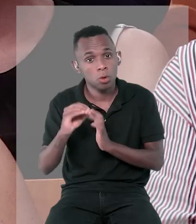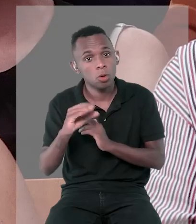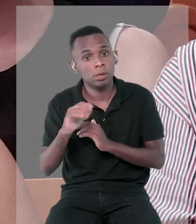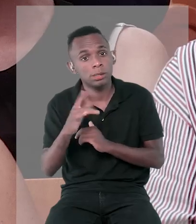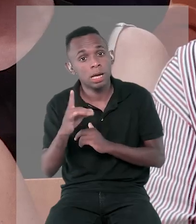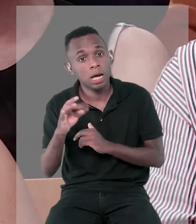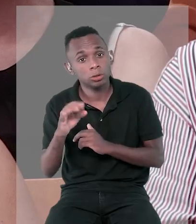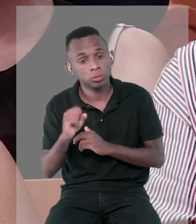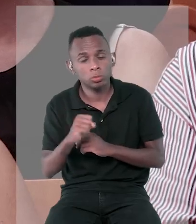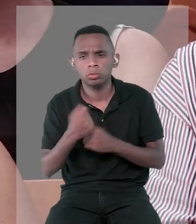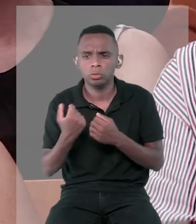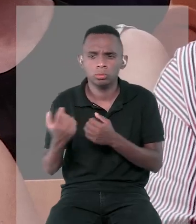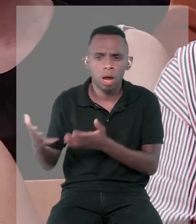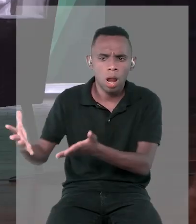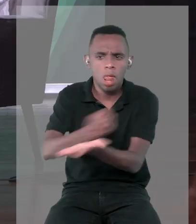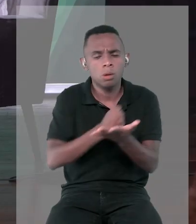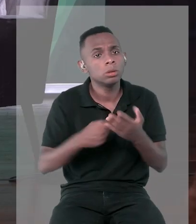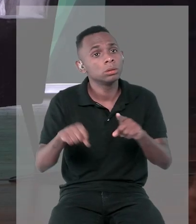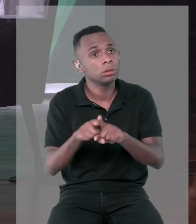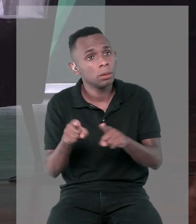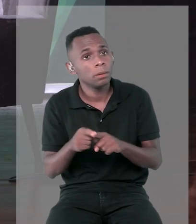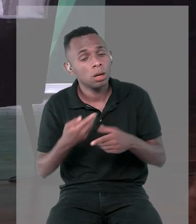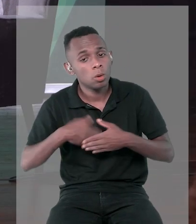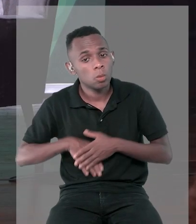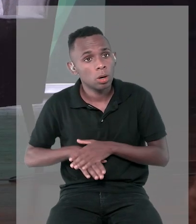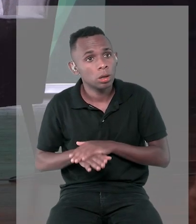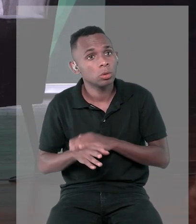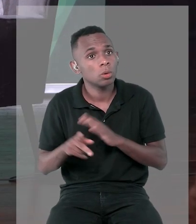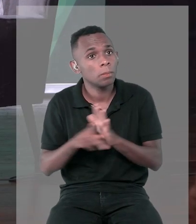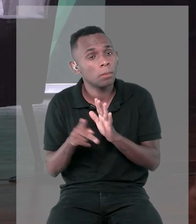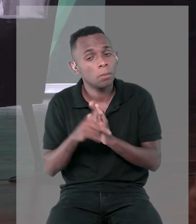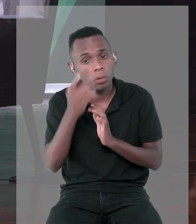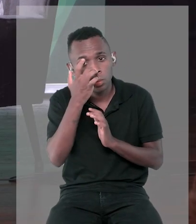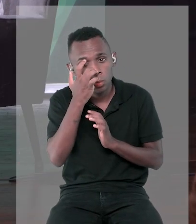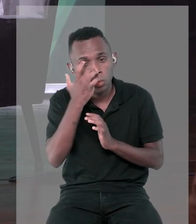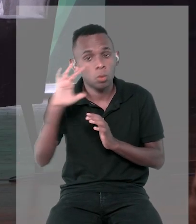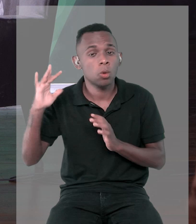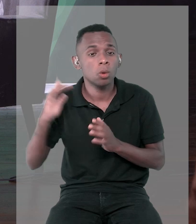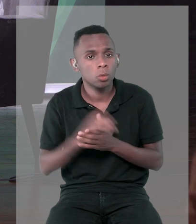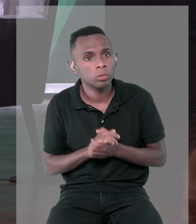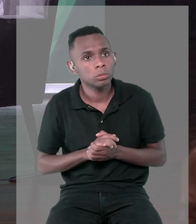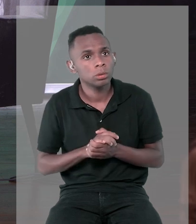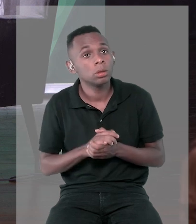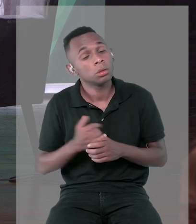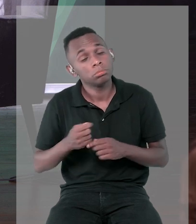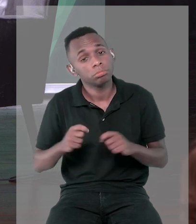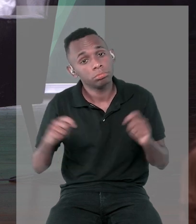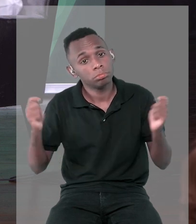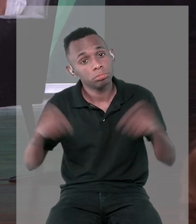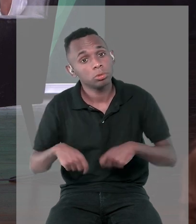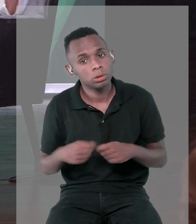espectadores acompanham a fala de Nádia. E ela guardou um ourinho assim na barra, que deu